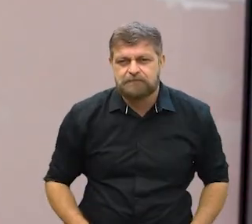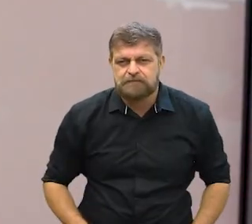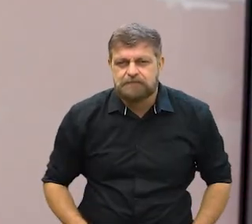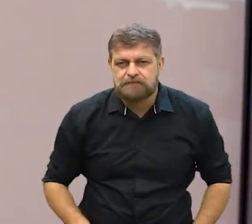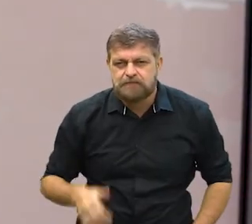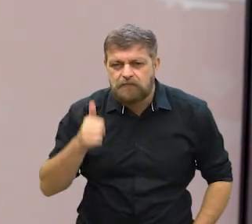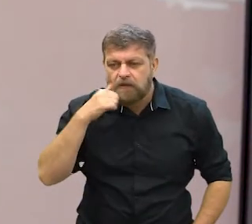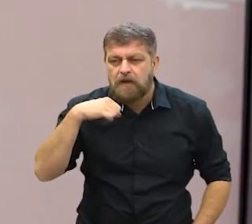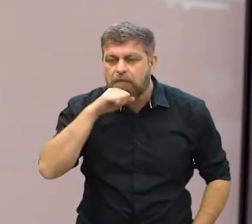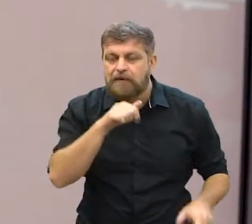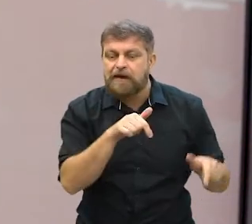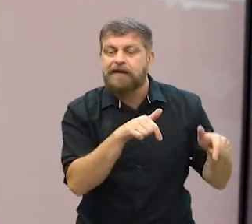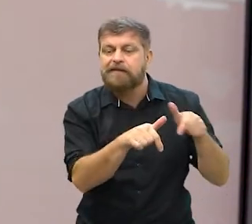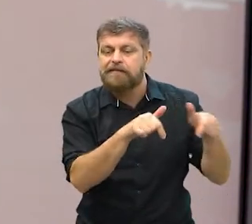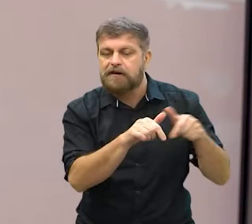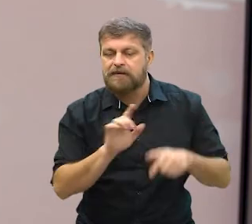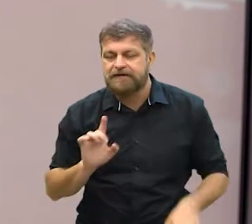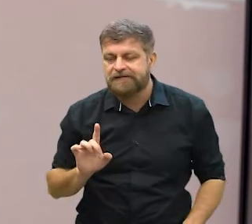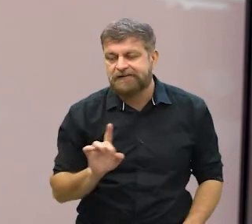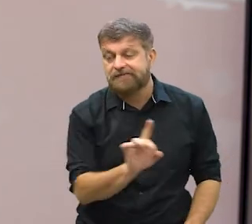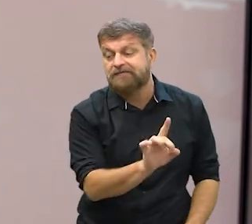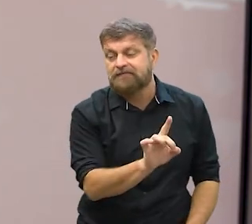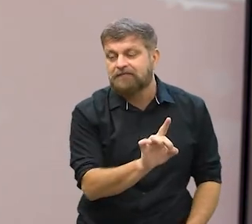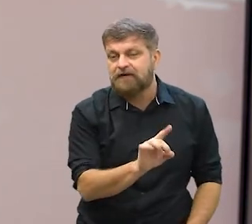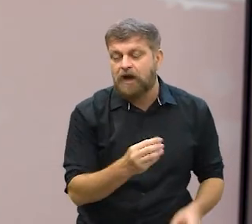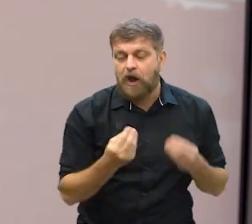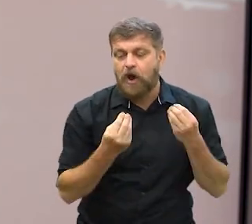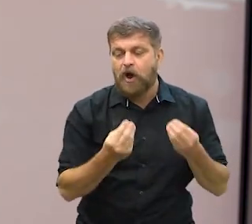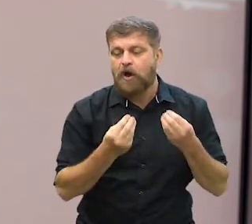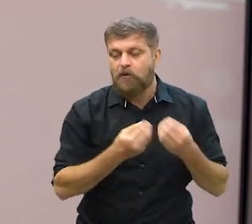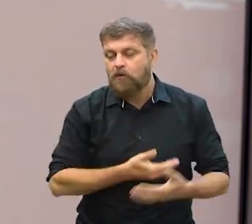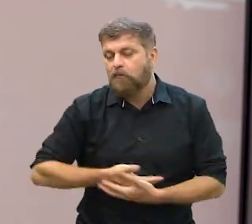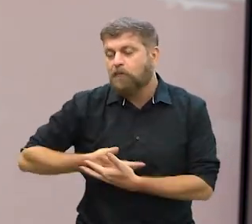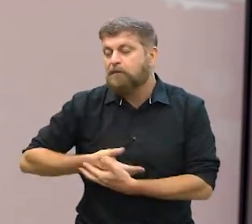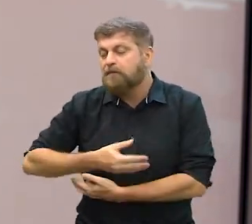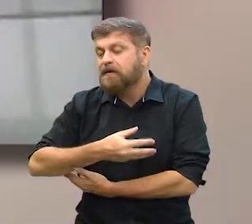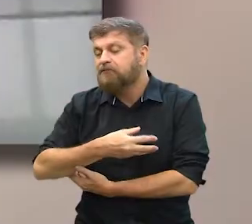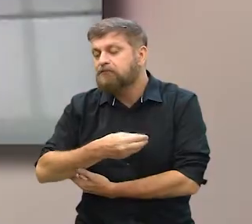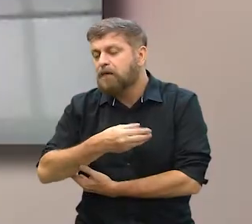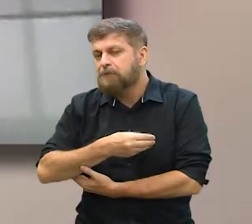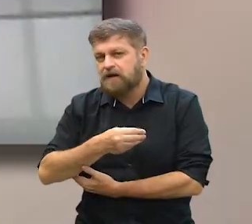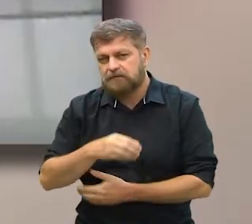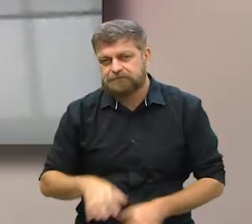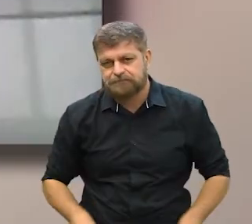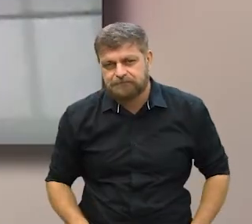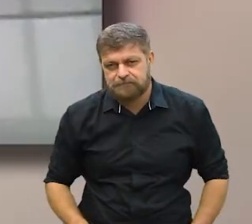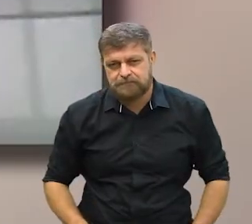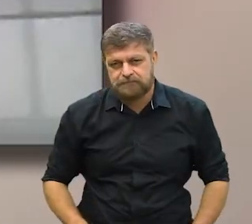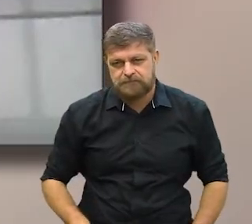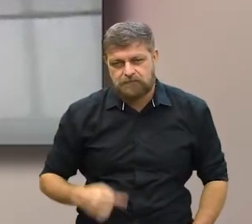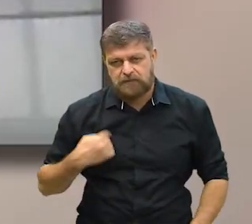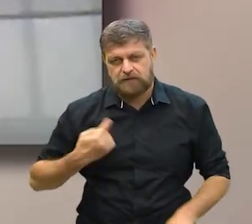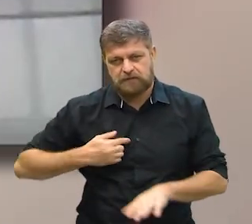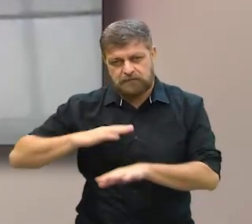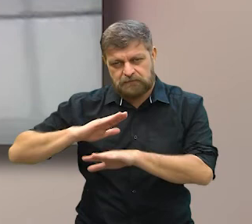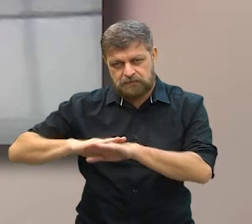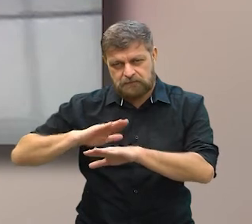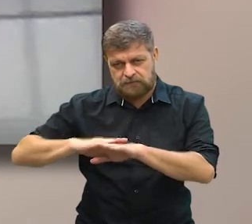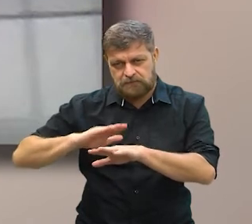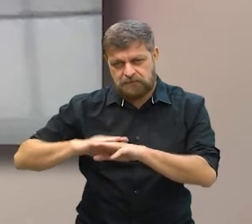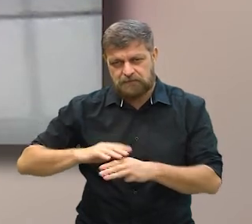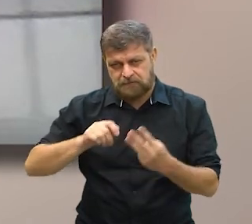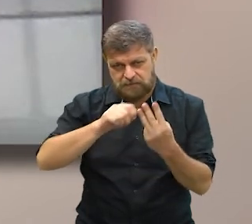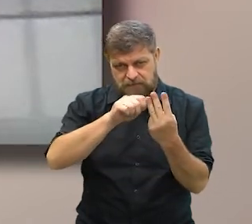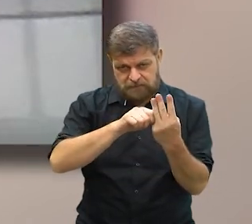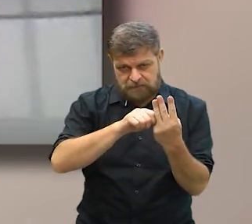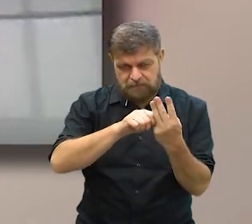mãe volta a trabalhar, aquela mãe que trabalha fora, como que faz com a amamentação? Então, o que a gente faz é, no 3º mês, as